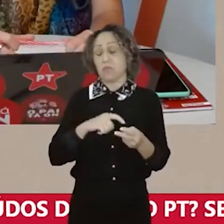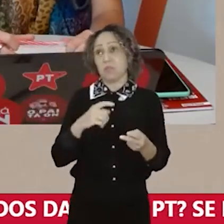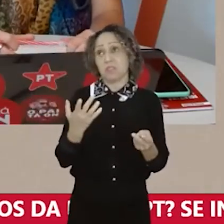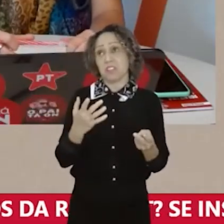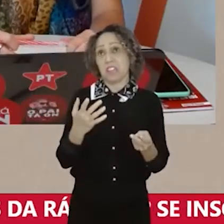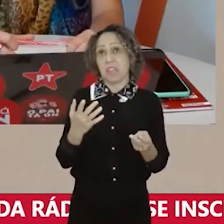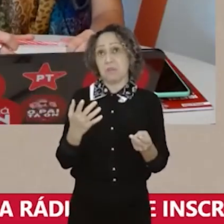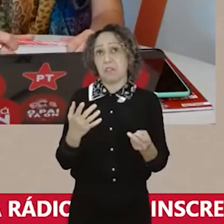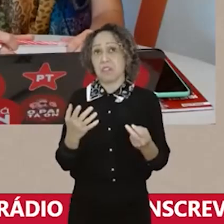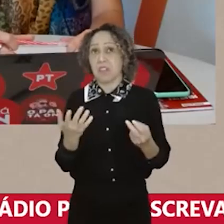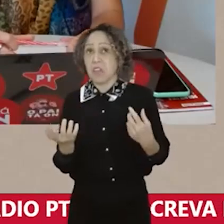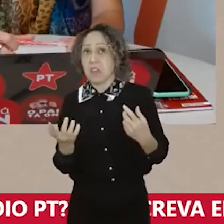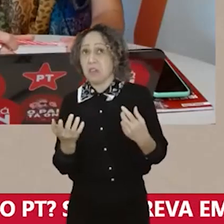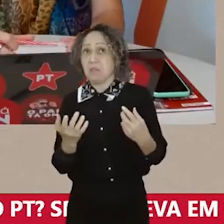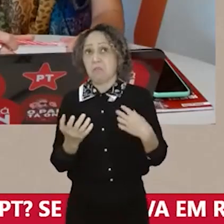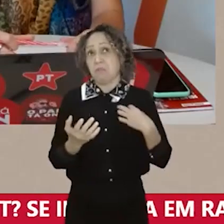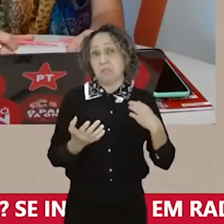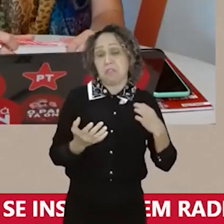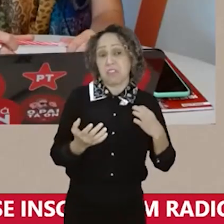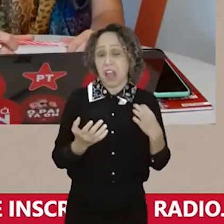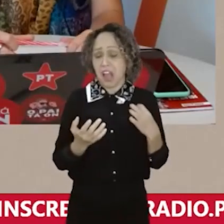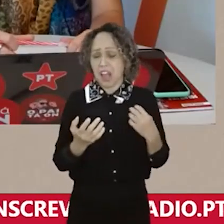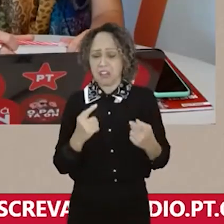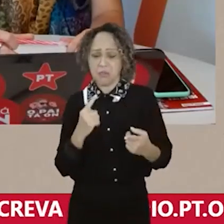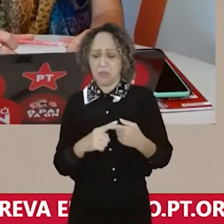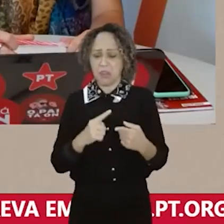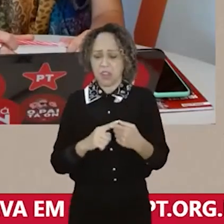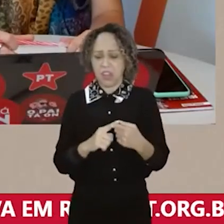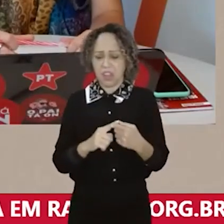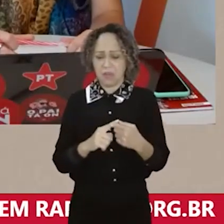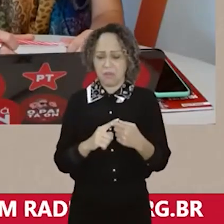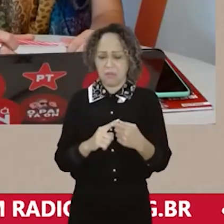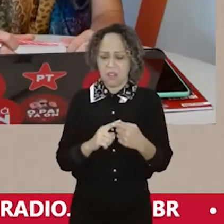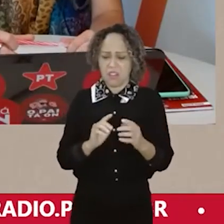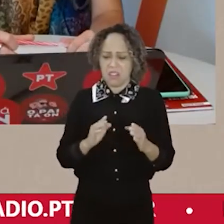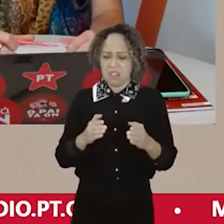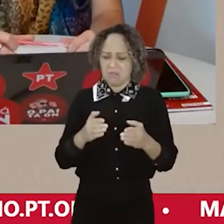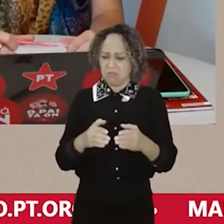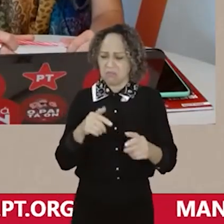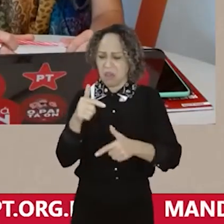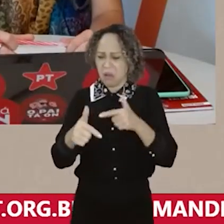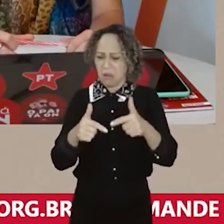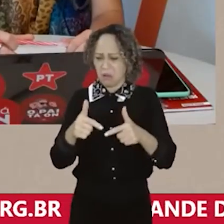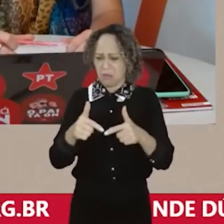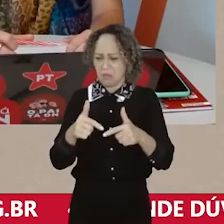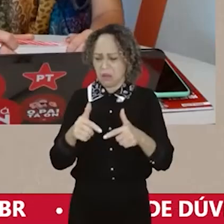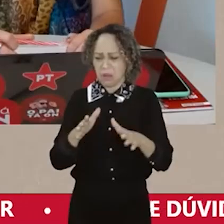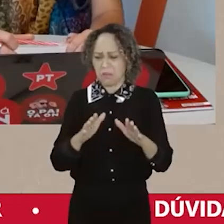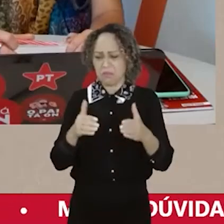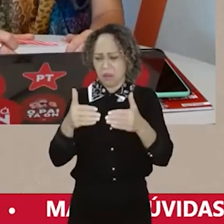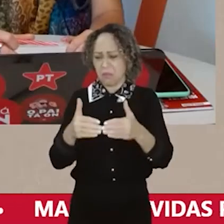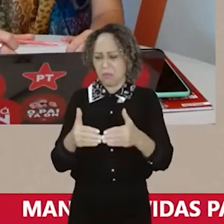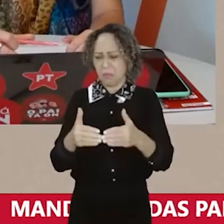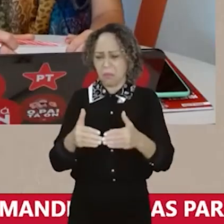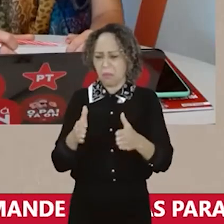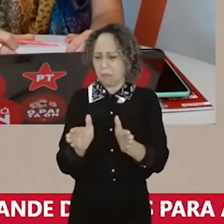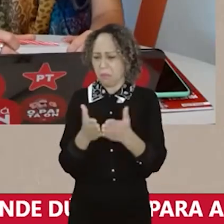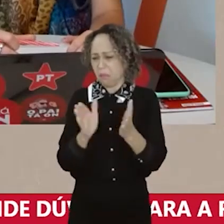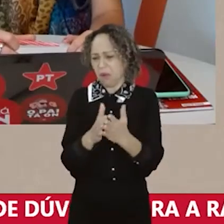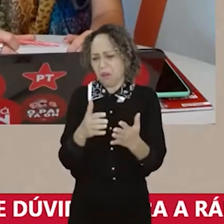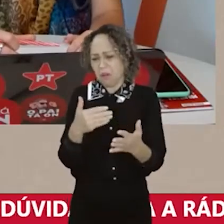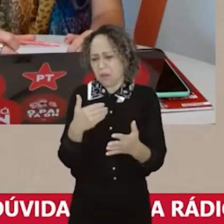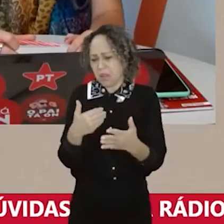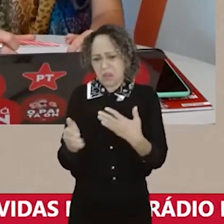para pobre você não precisa ter um trabalho profissional da rede de assistência social, pode ser um trabalho, né, na hora que der. Então,